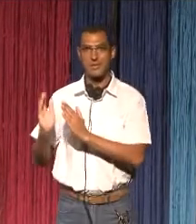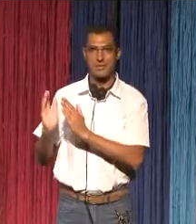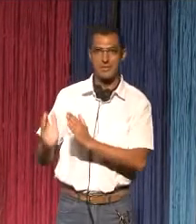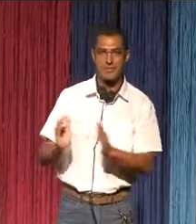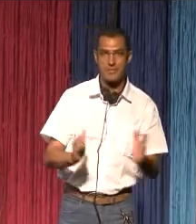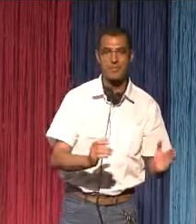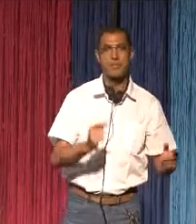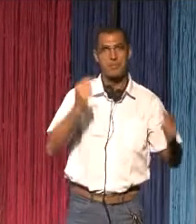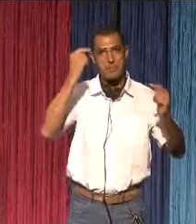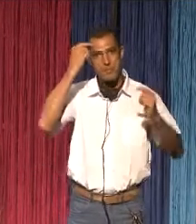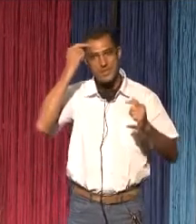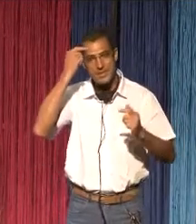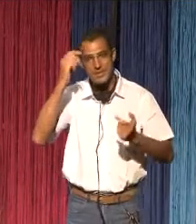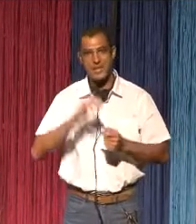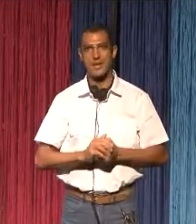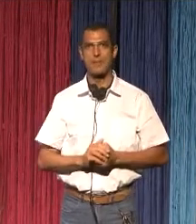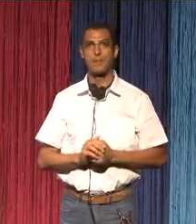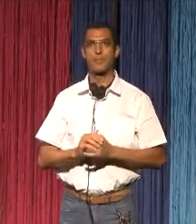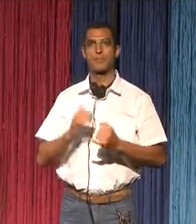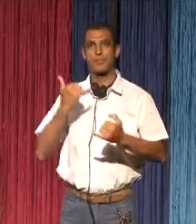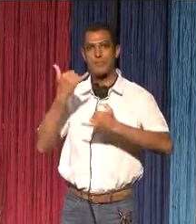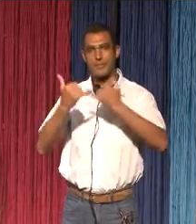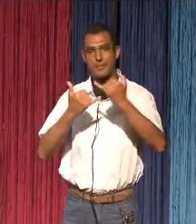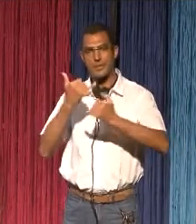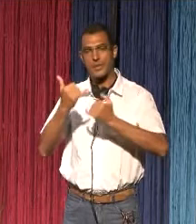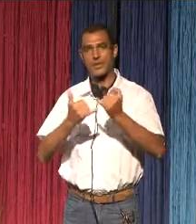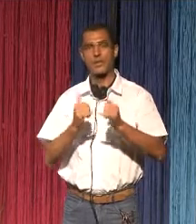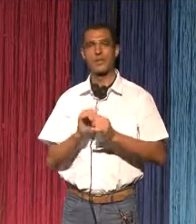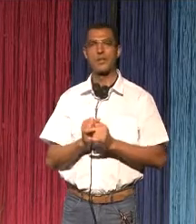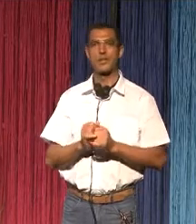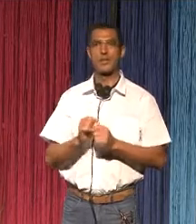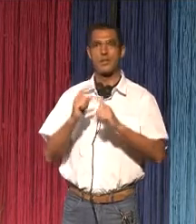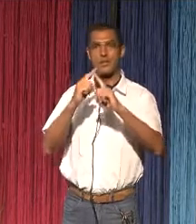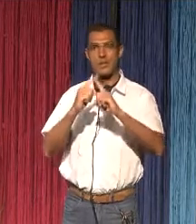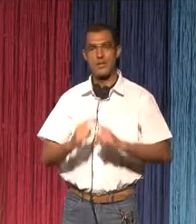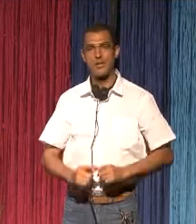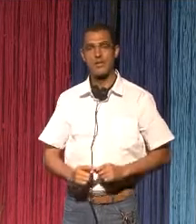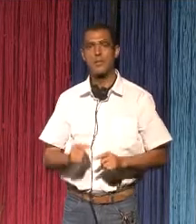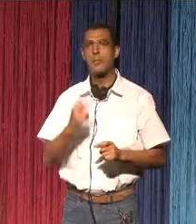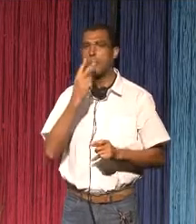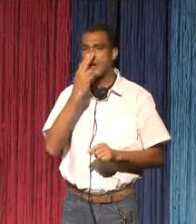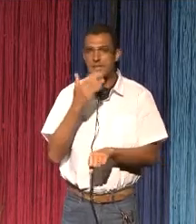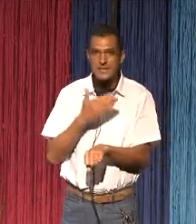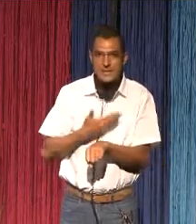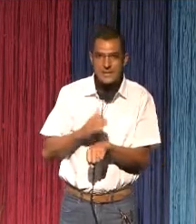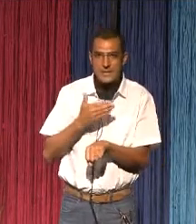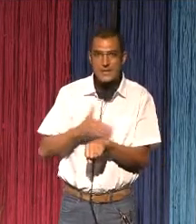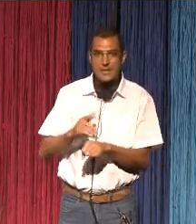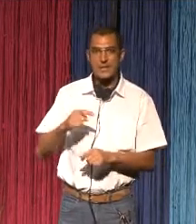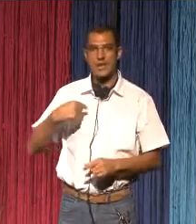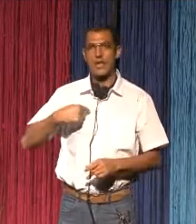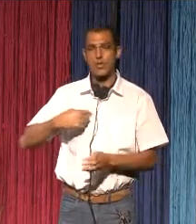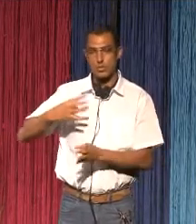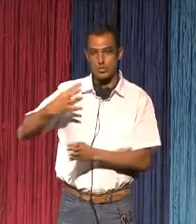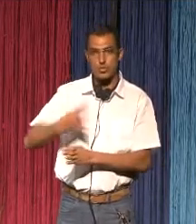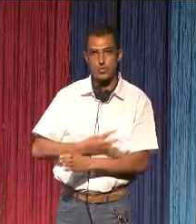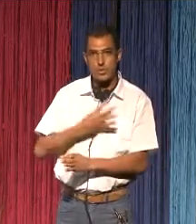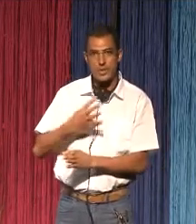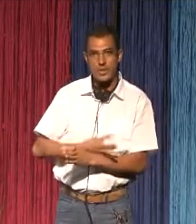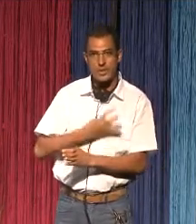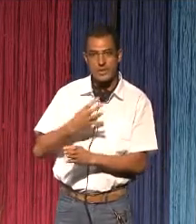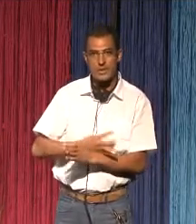professora disse, né, gente, o jogo, por exemplo, é um exercício de autocontrole. Pessoas